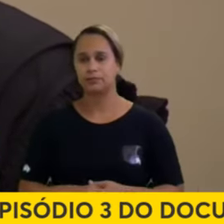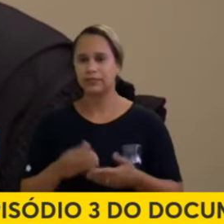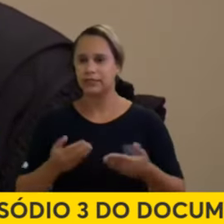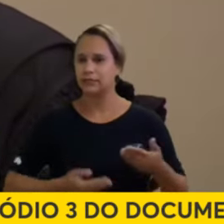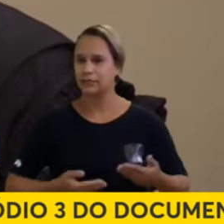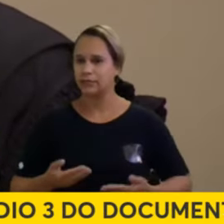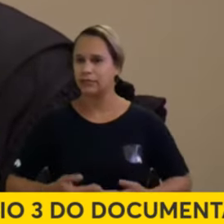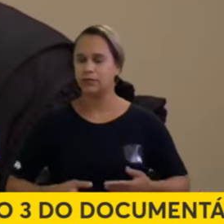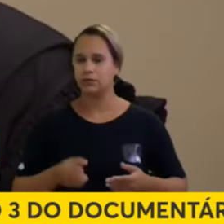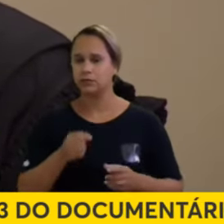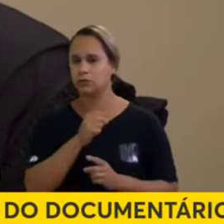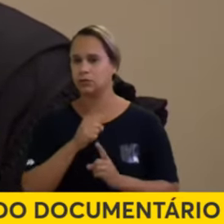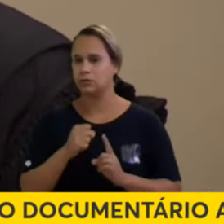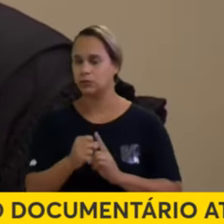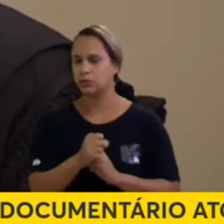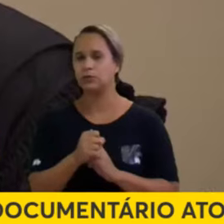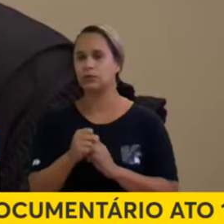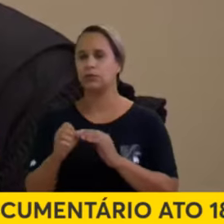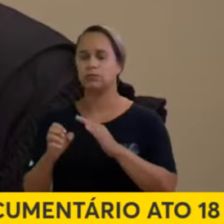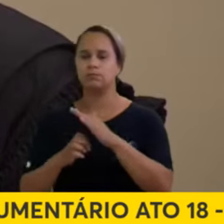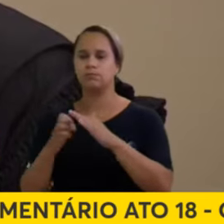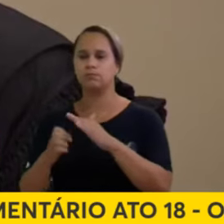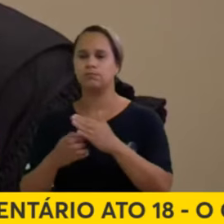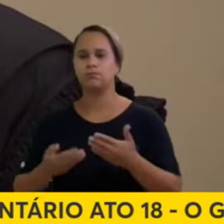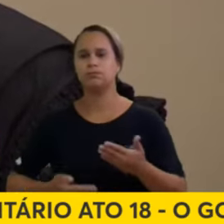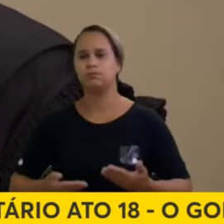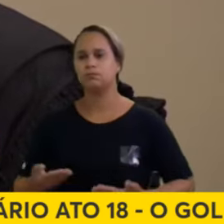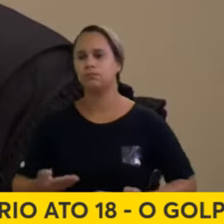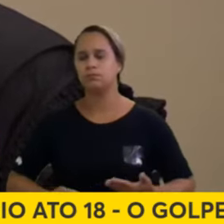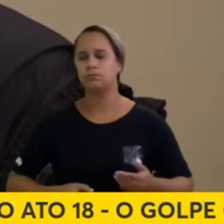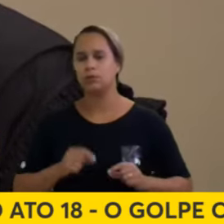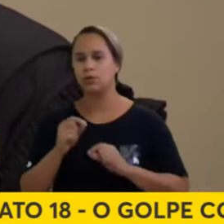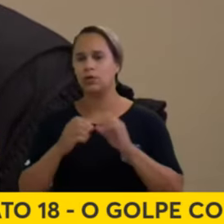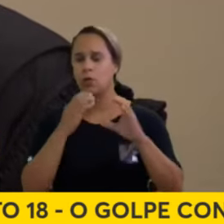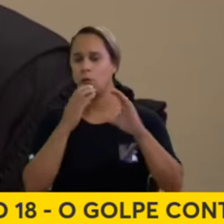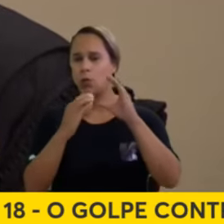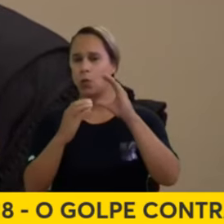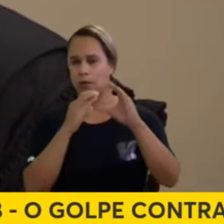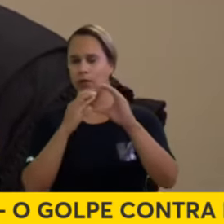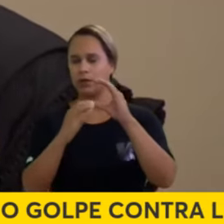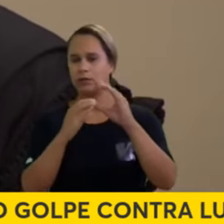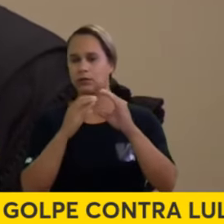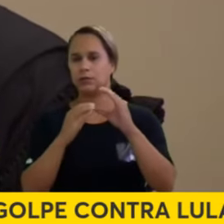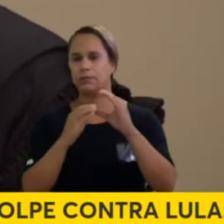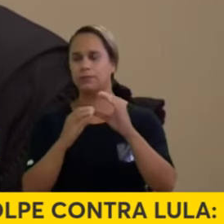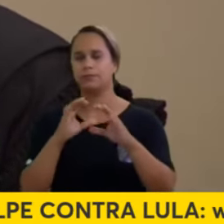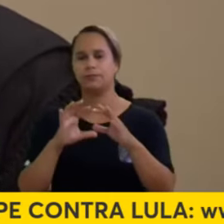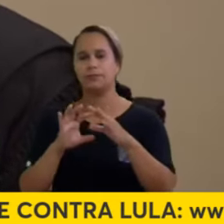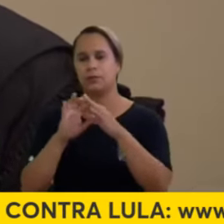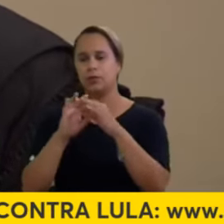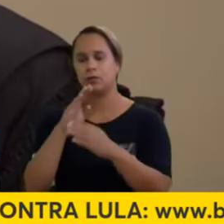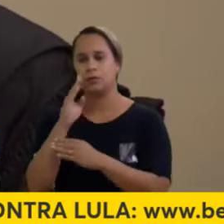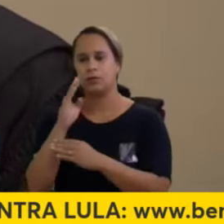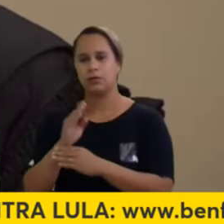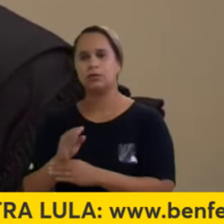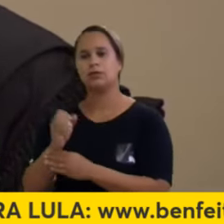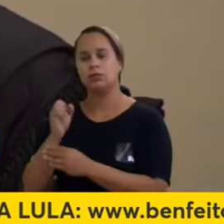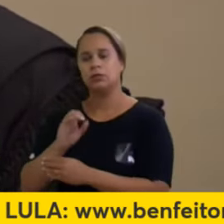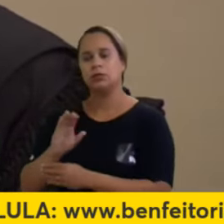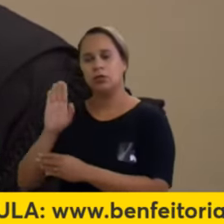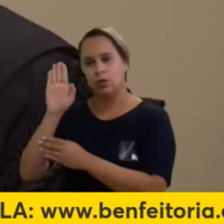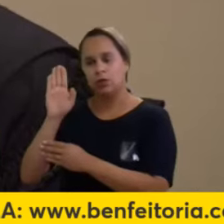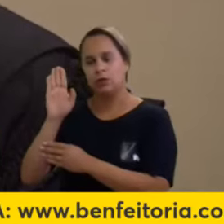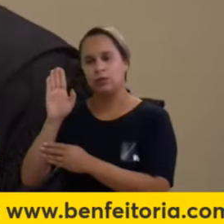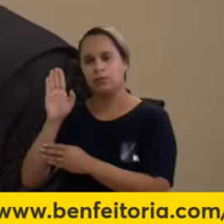social média Management para a prestação de serviços de comunicação em prol do União Brasil e seus pel candidatos celebrou-se o contrato com a pessoa jurídica